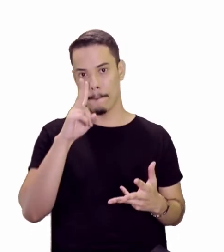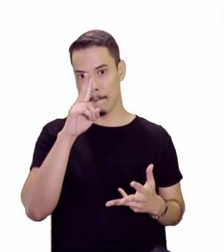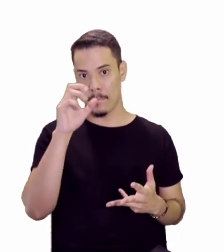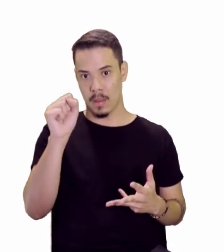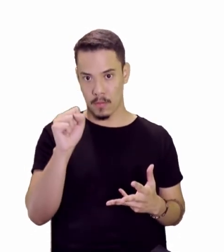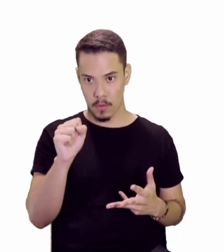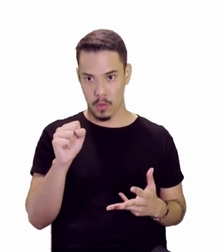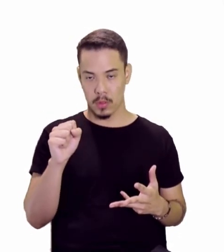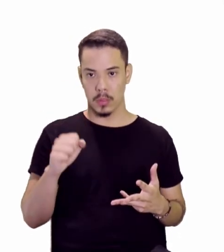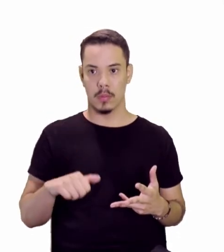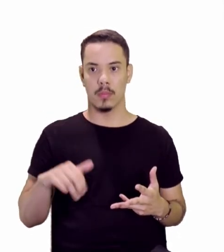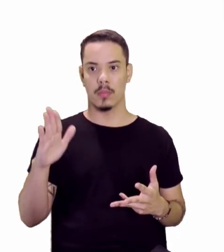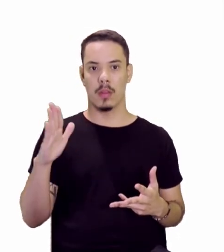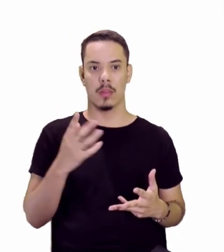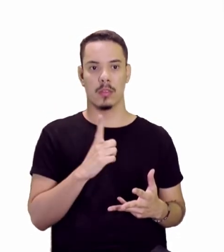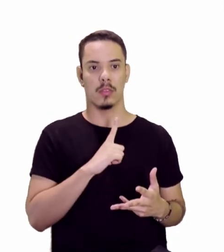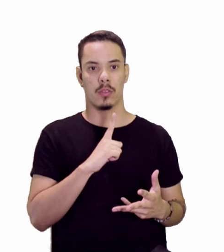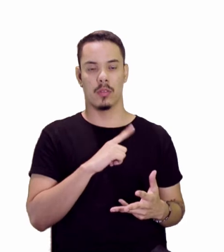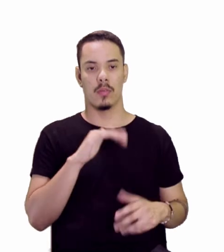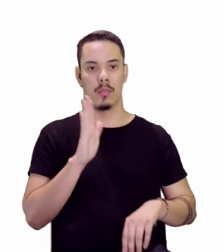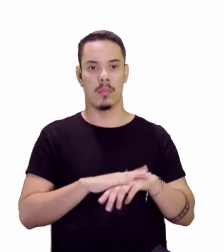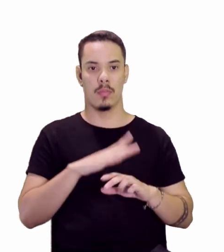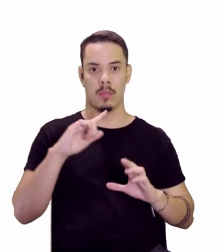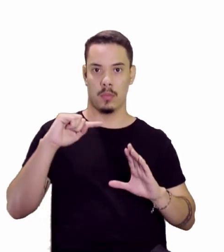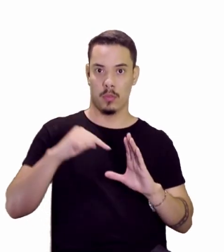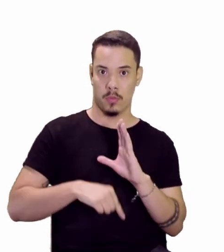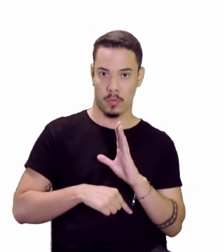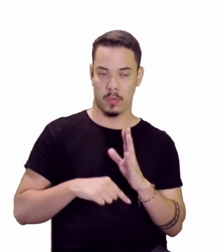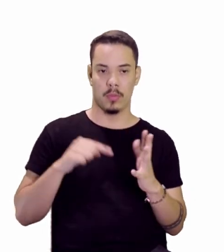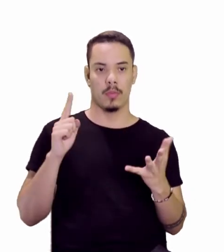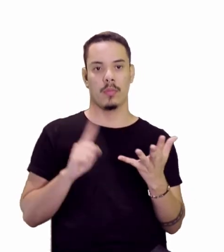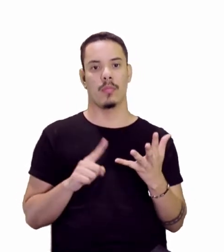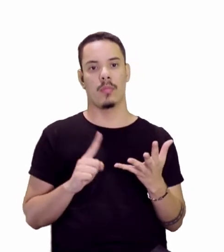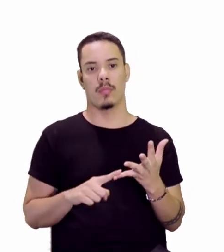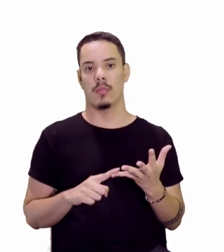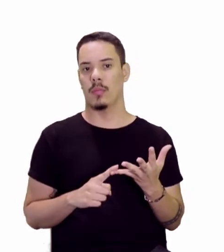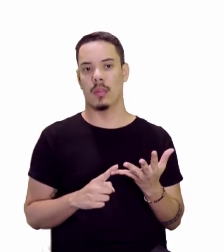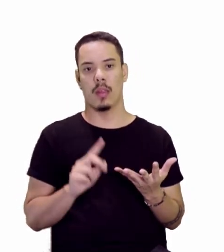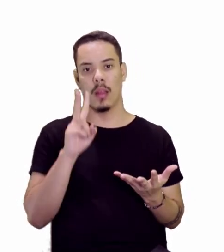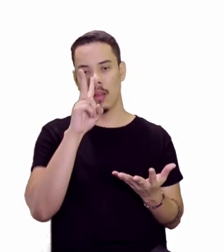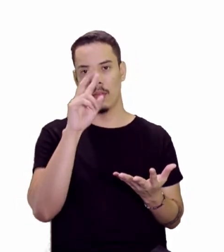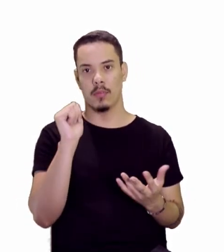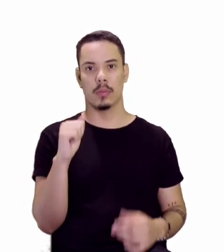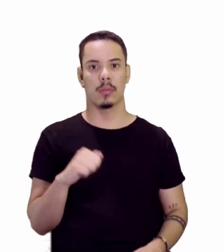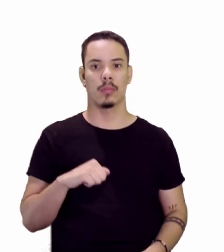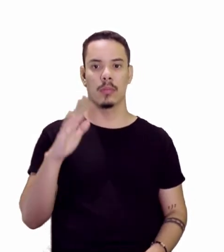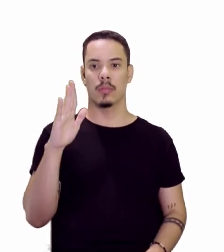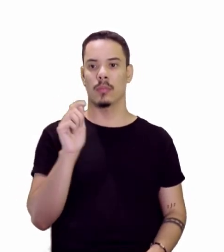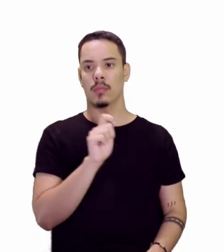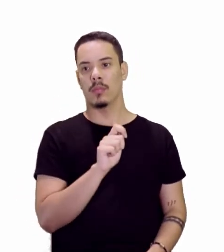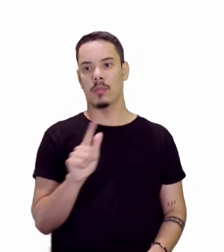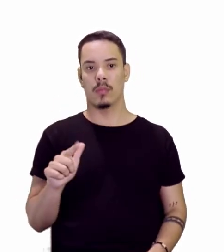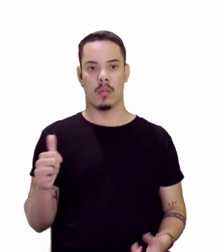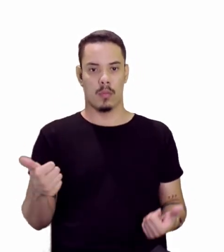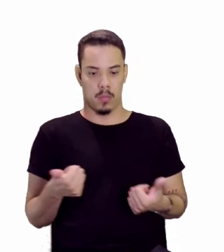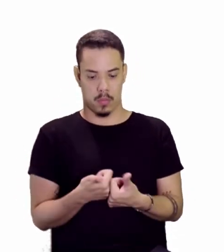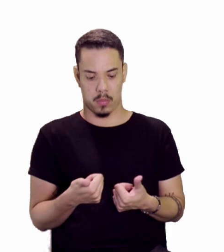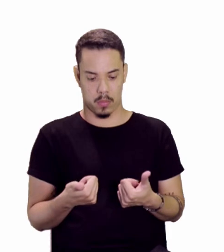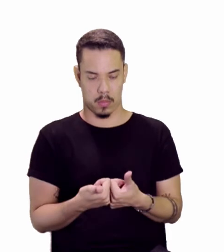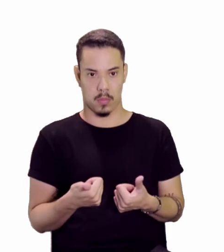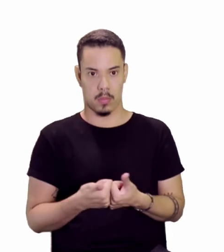será maior na esfera que estiver maior profundidade e a força de impulso será maior na esfera que estiver mais próxima